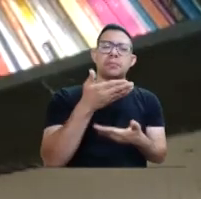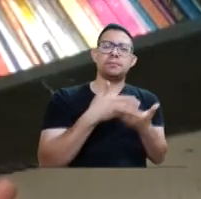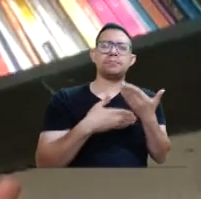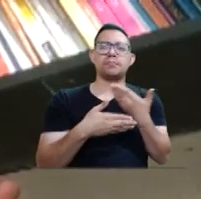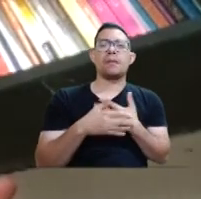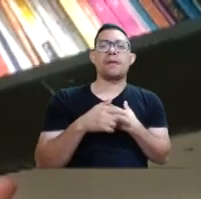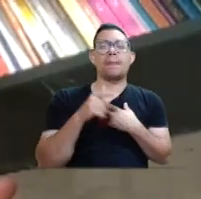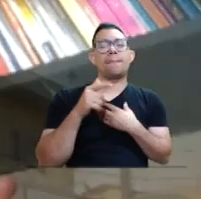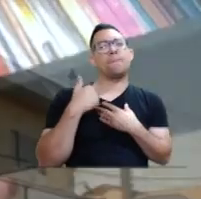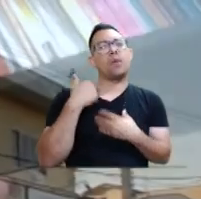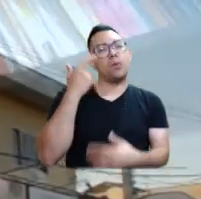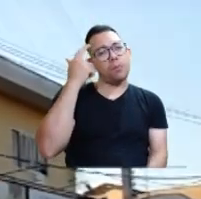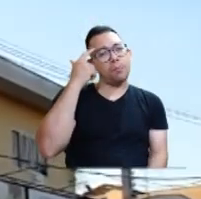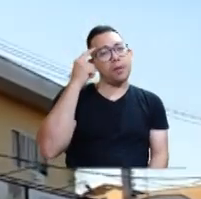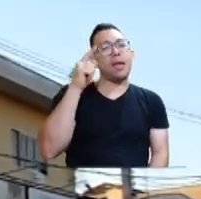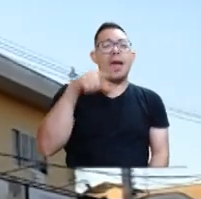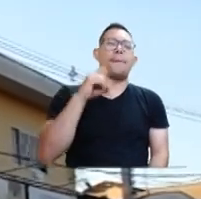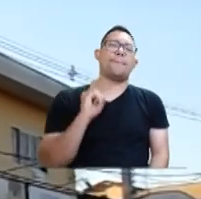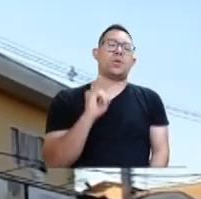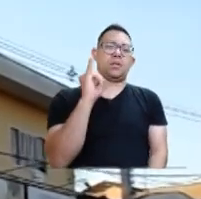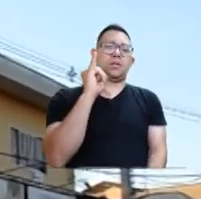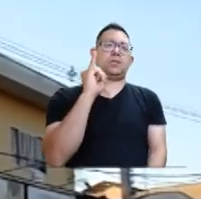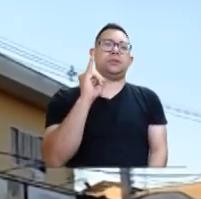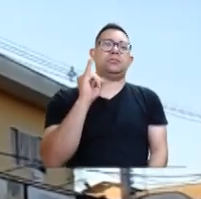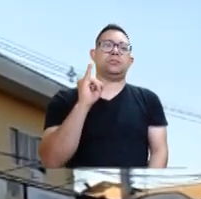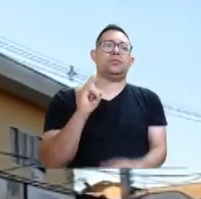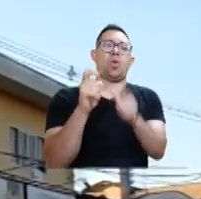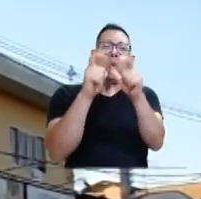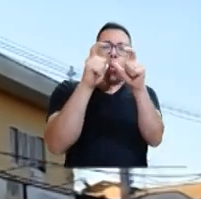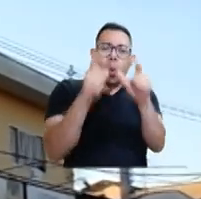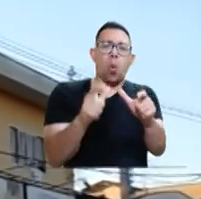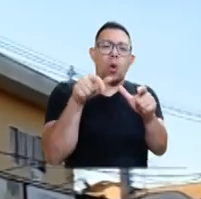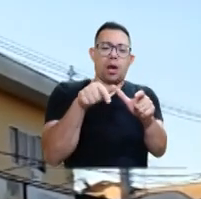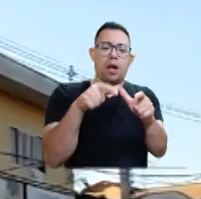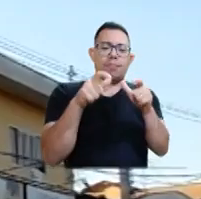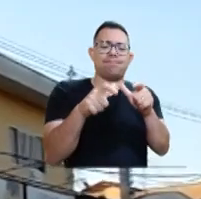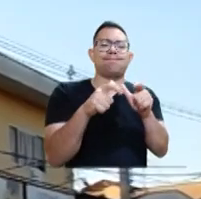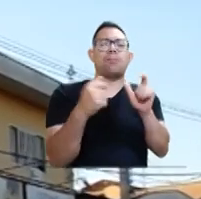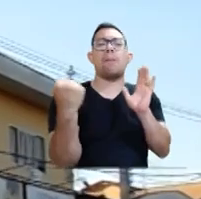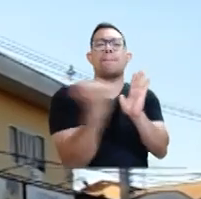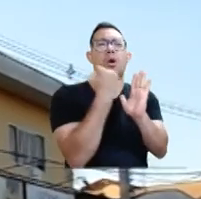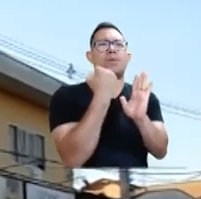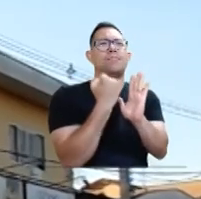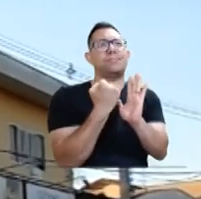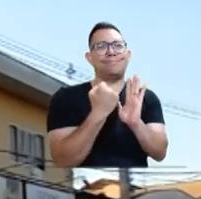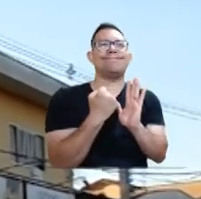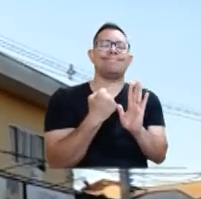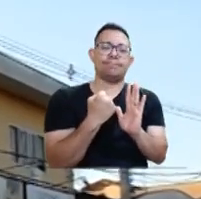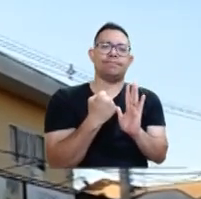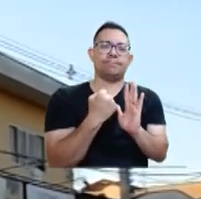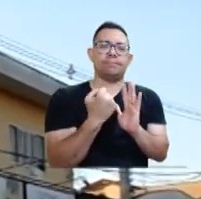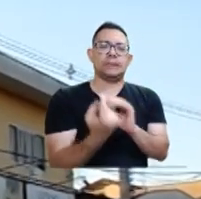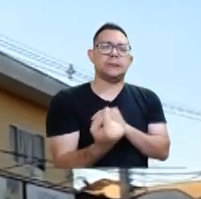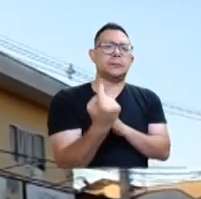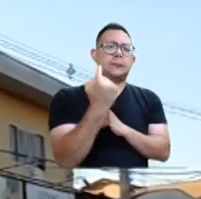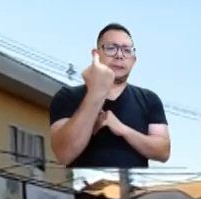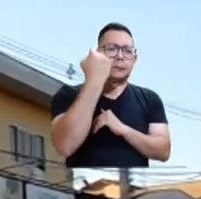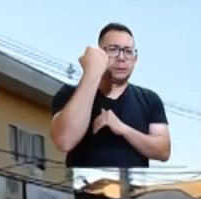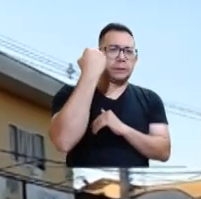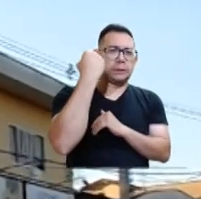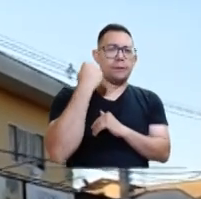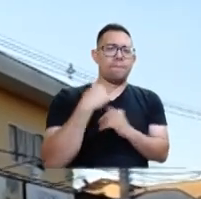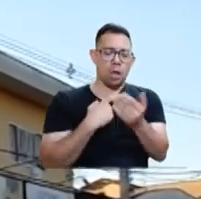ainda do que a quantidade de filmes que eu tive a oportunidade de assistir através da Gramofone. Lá atrás,